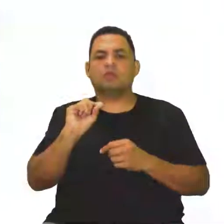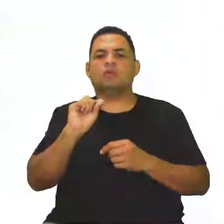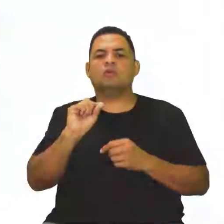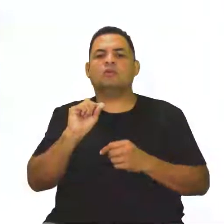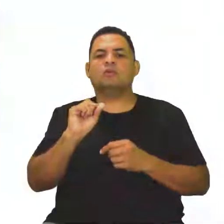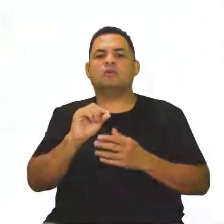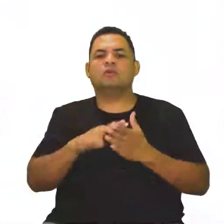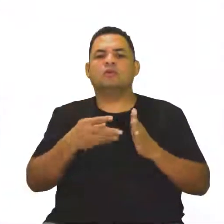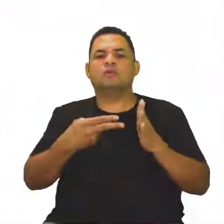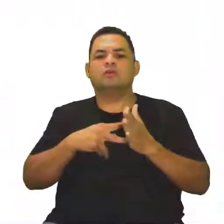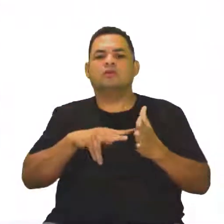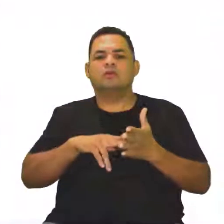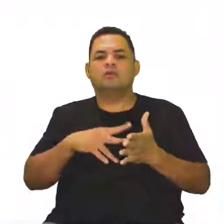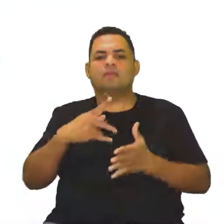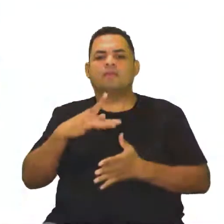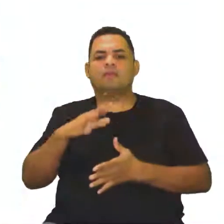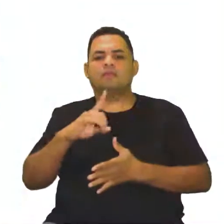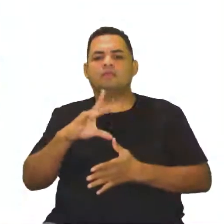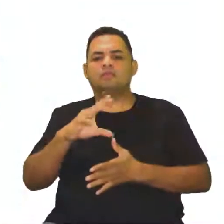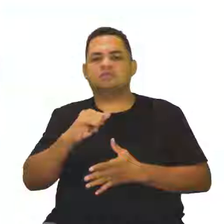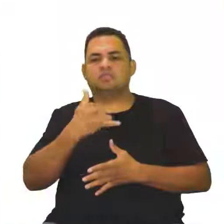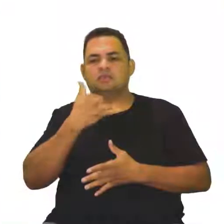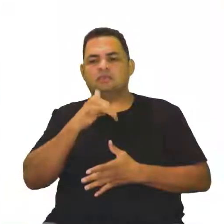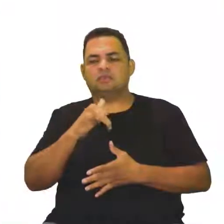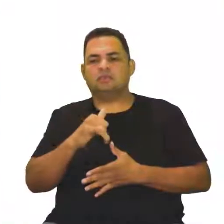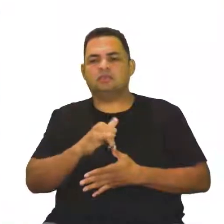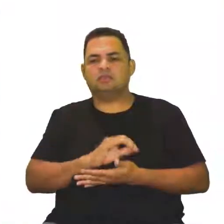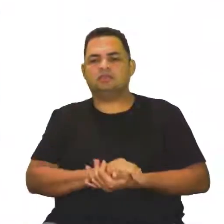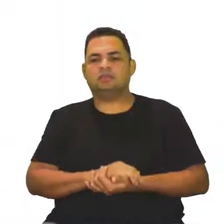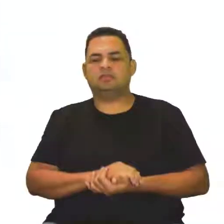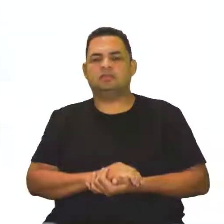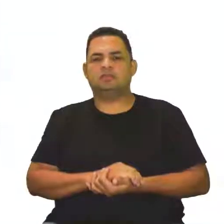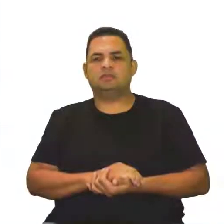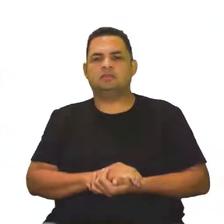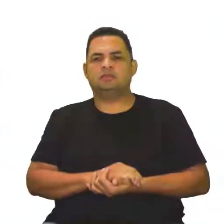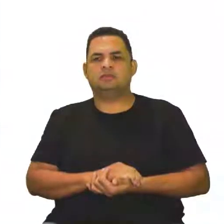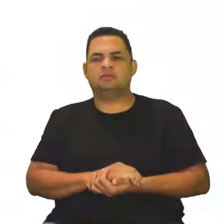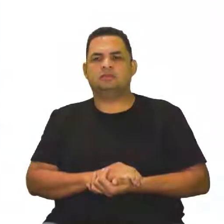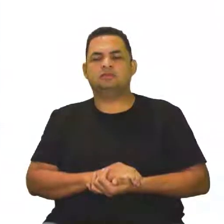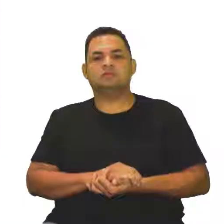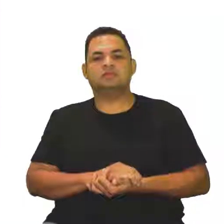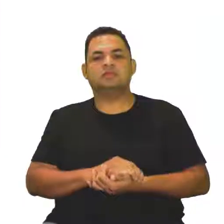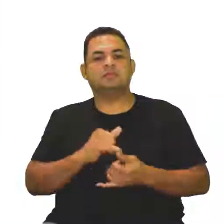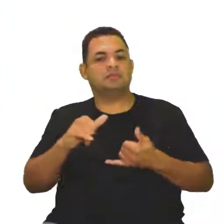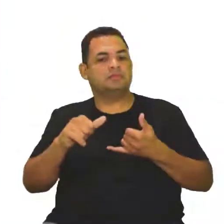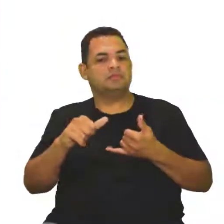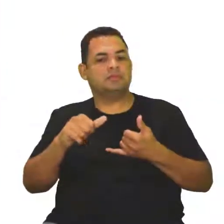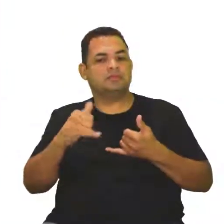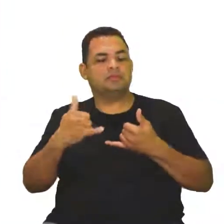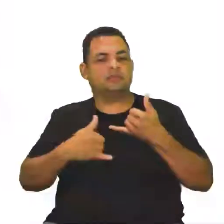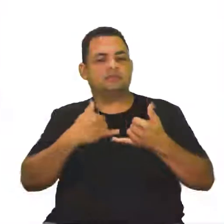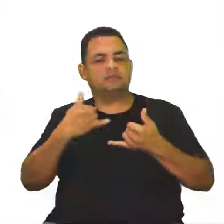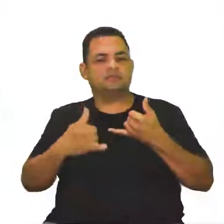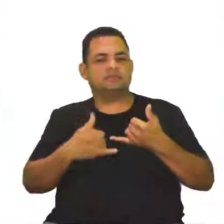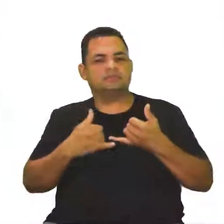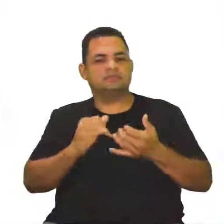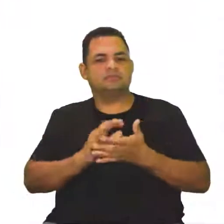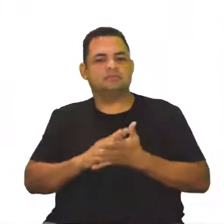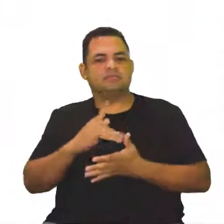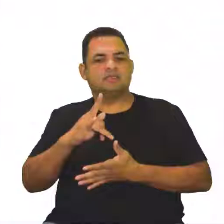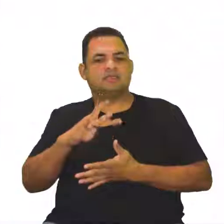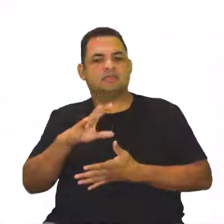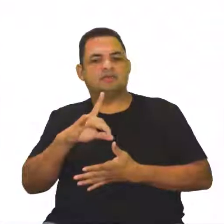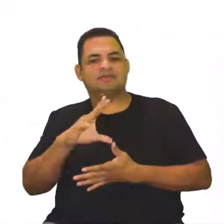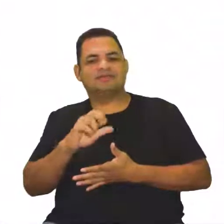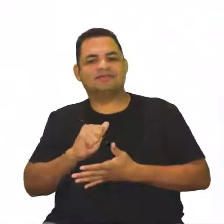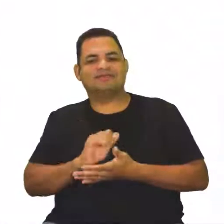o que significa dizer potência elétrica. Outra coisa, né? Dá para fazer uma brincadeira com o colega, né, pessoal? Quando você fala, eita, potência, o que